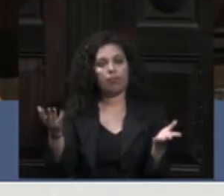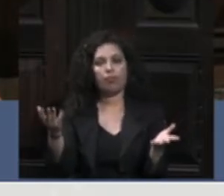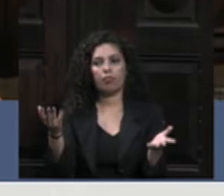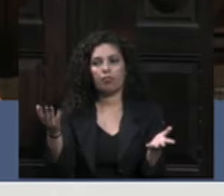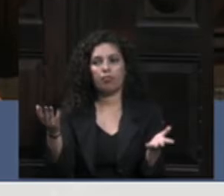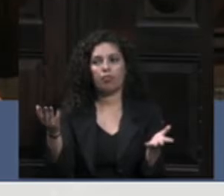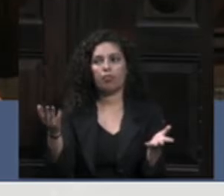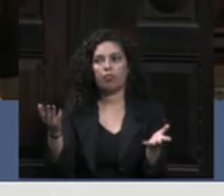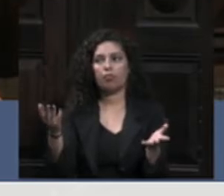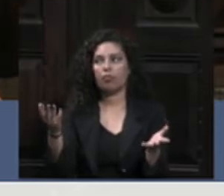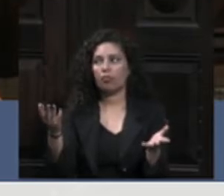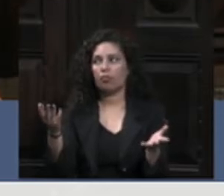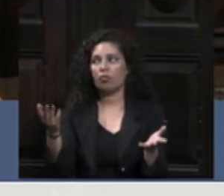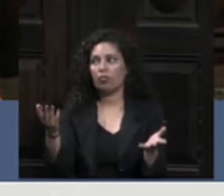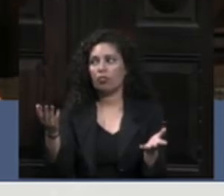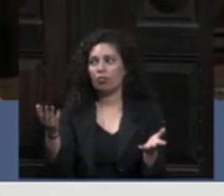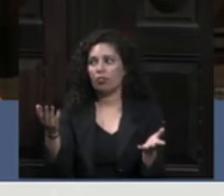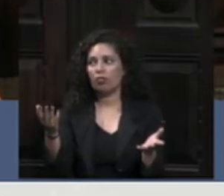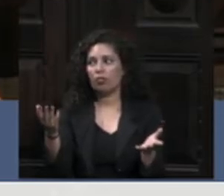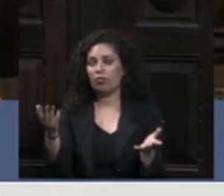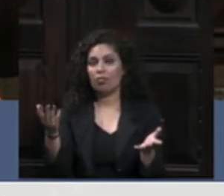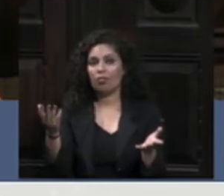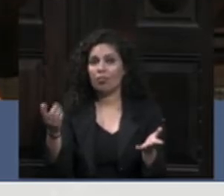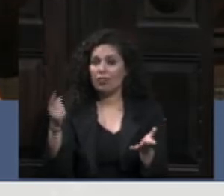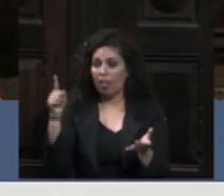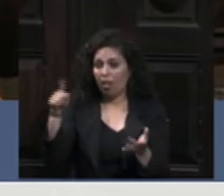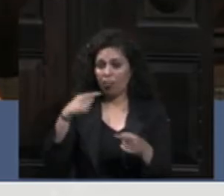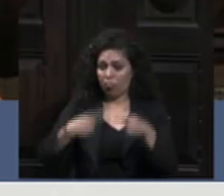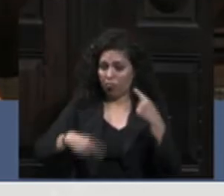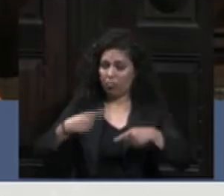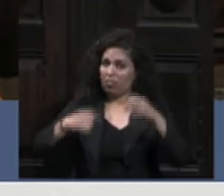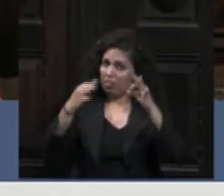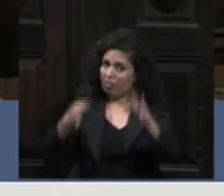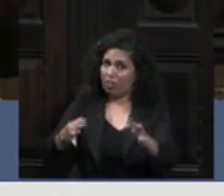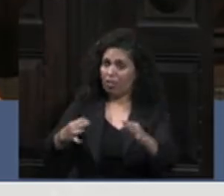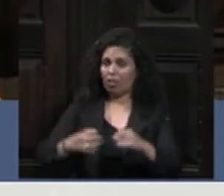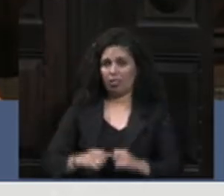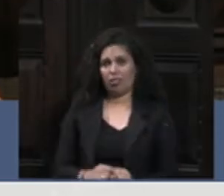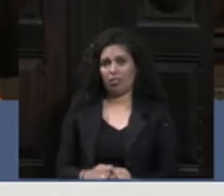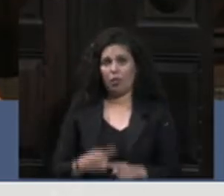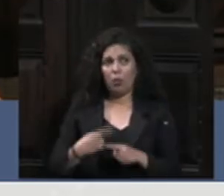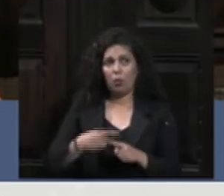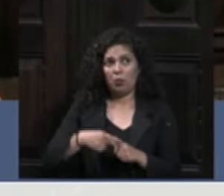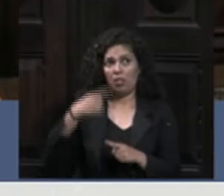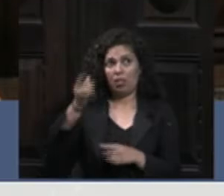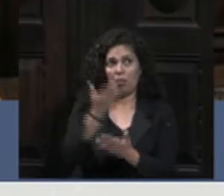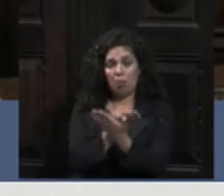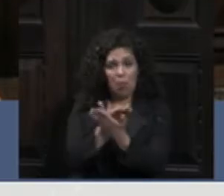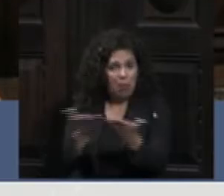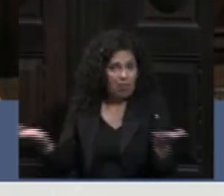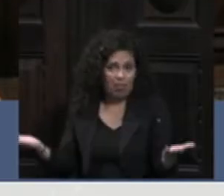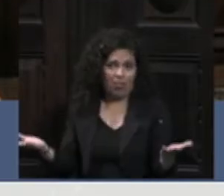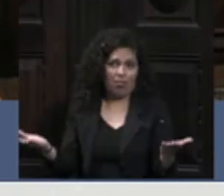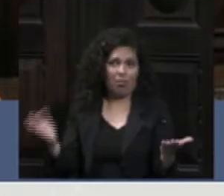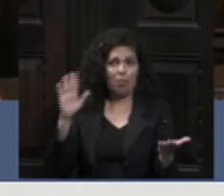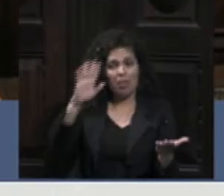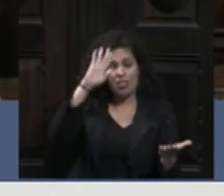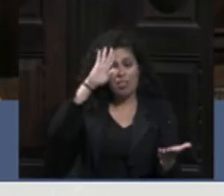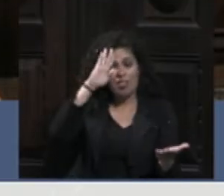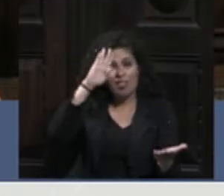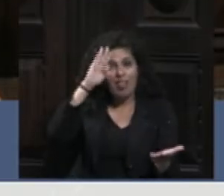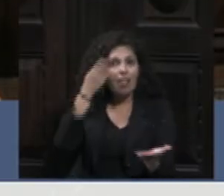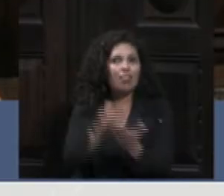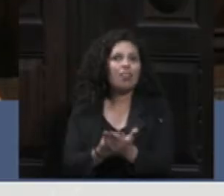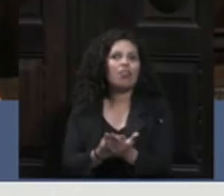entendimento, de um cidadão democrático, porque mesmo ele sendo derrotado,